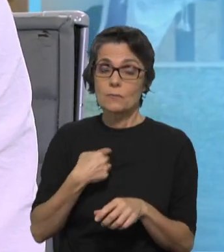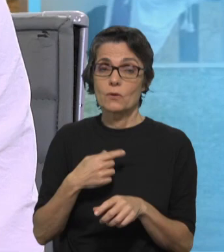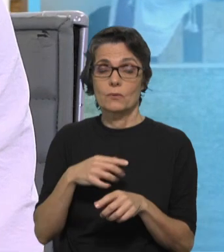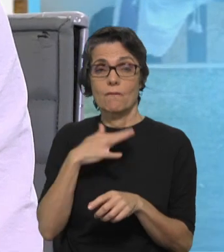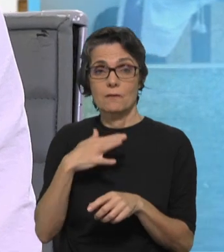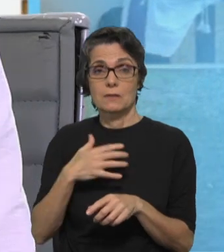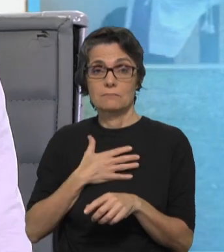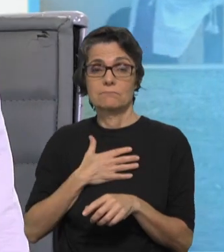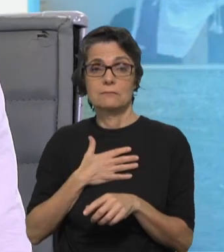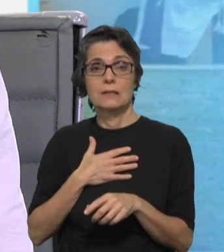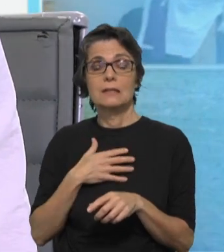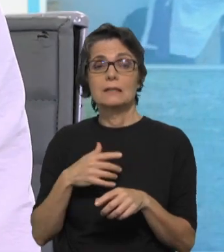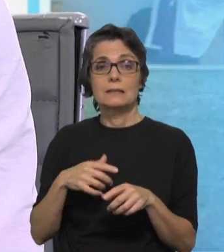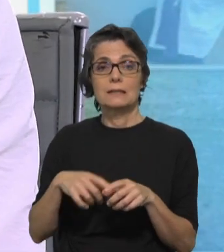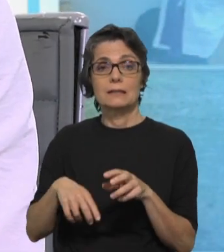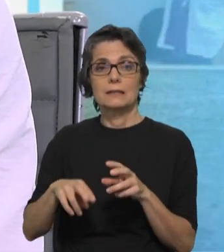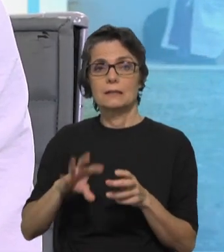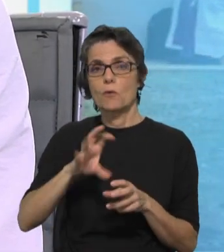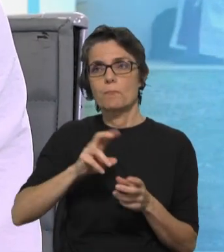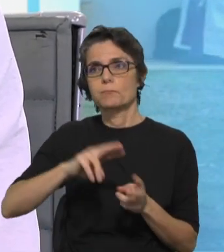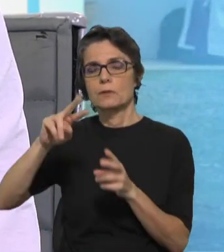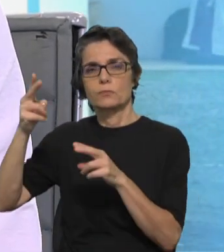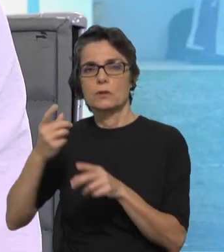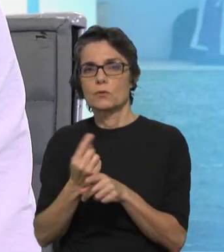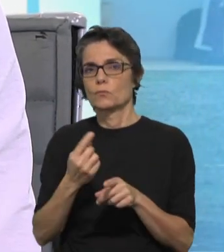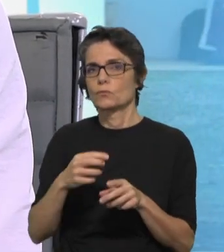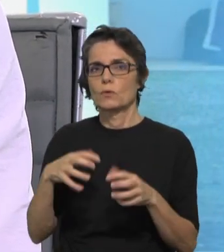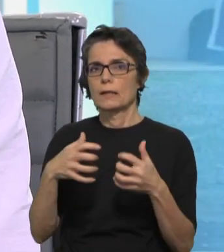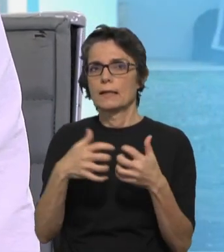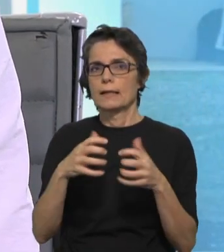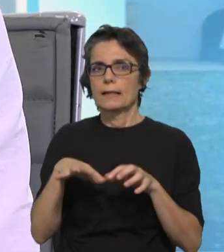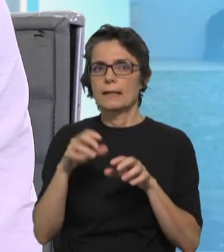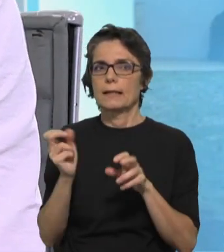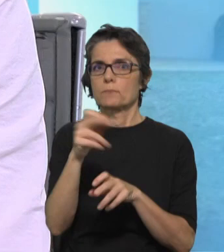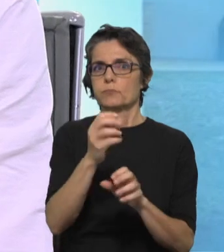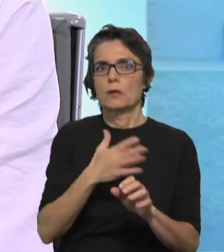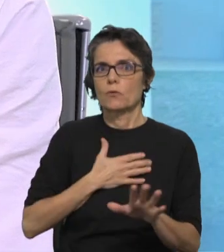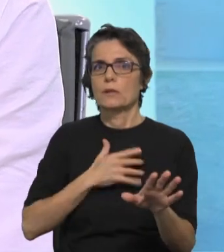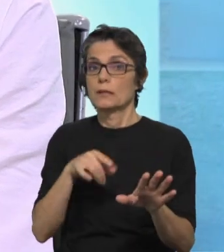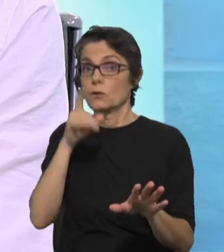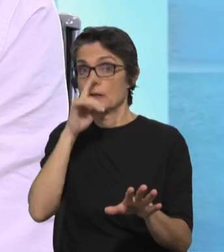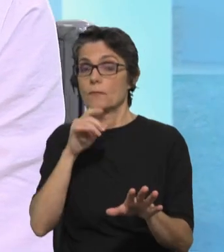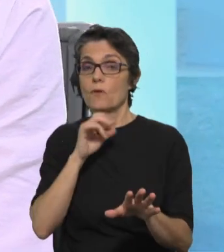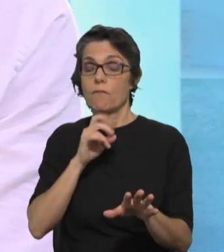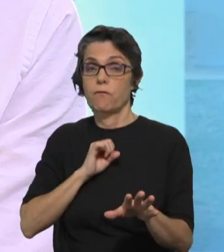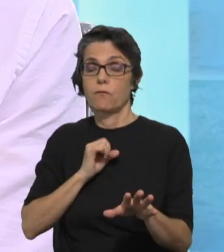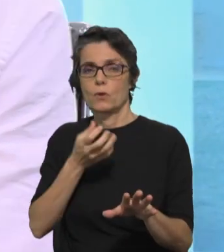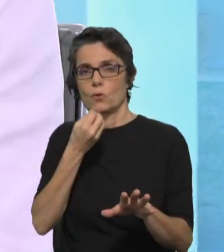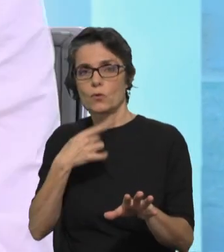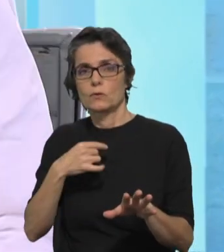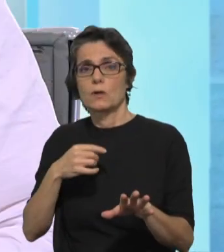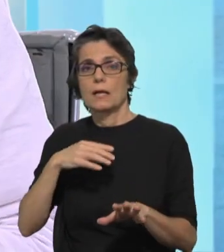emigrar porque não queriam ir para a guerra. Eu lembro-me de um dos meus avós contar que com 14 anos teve que